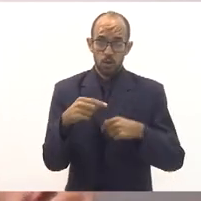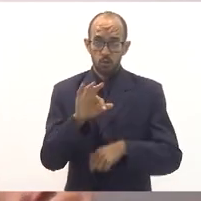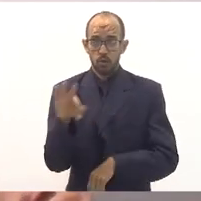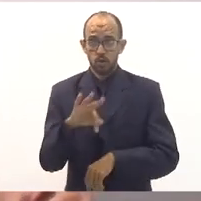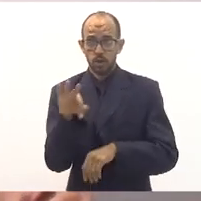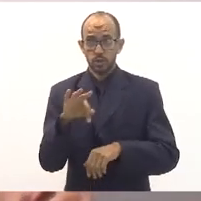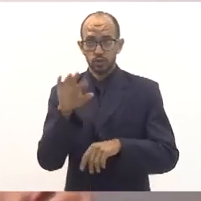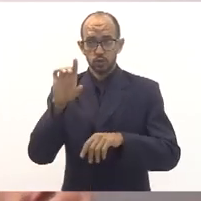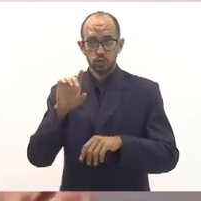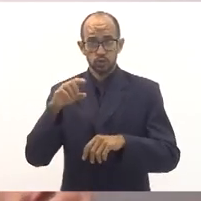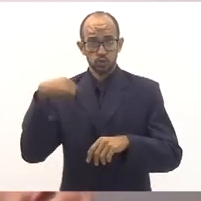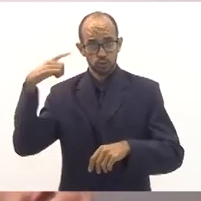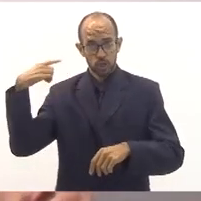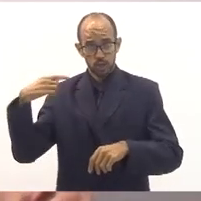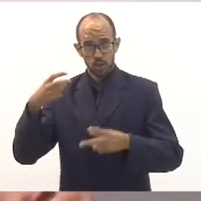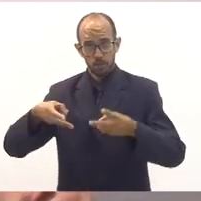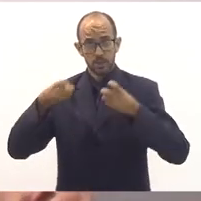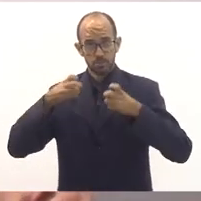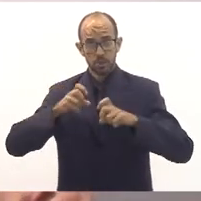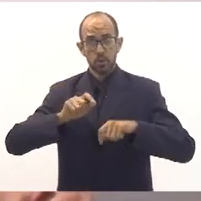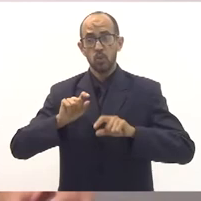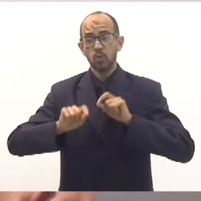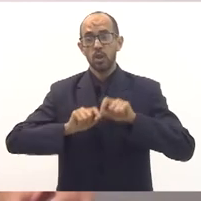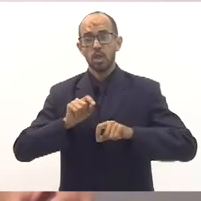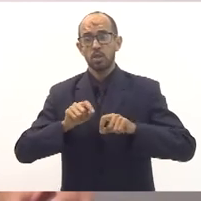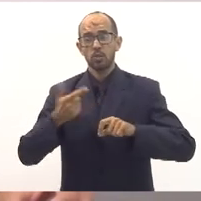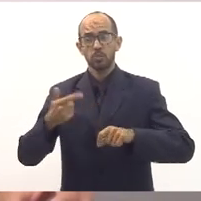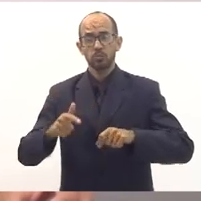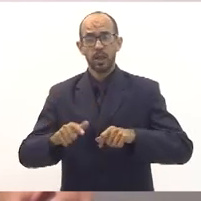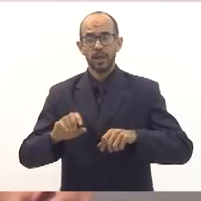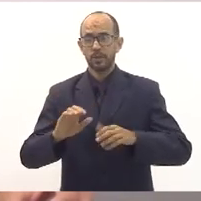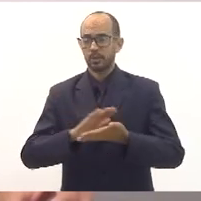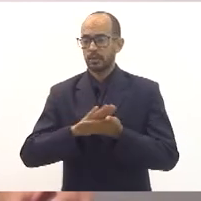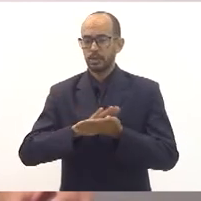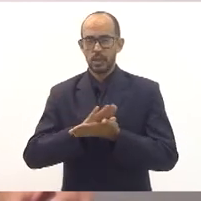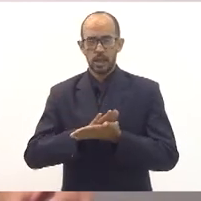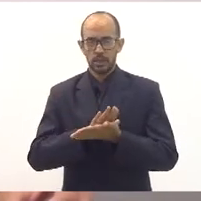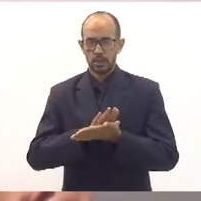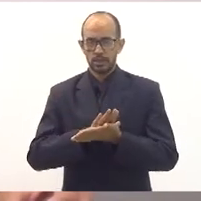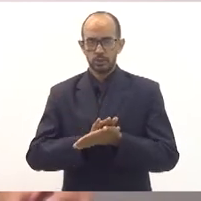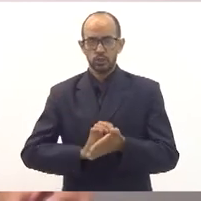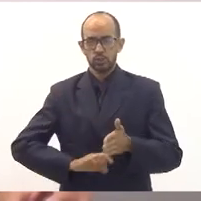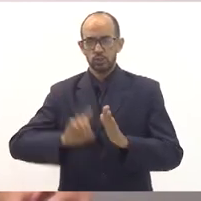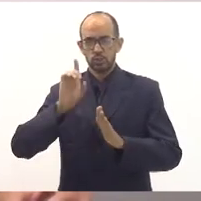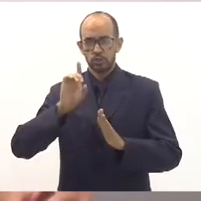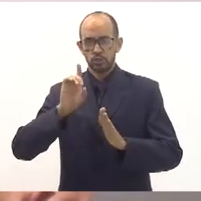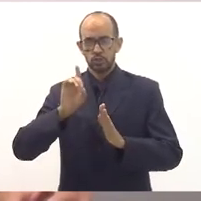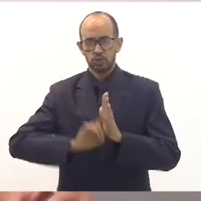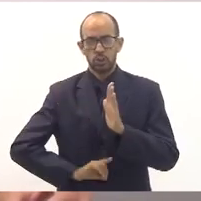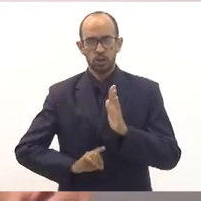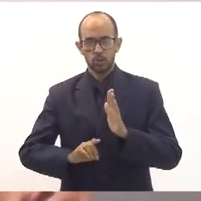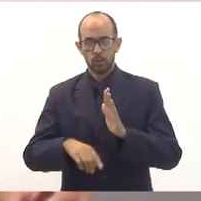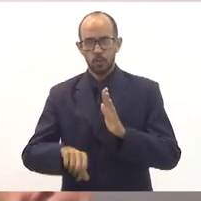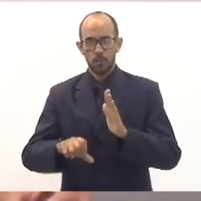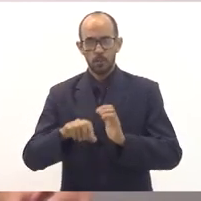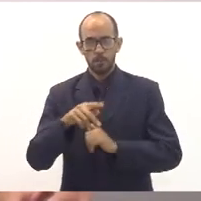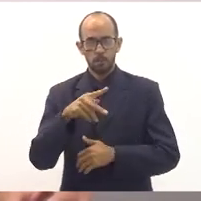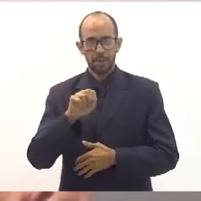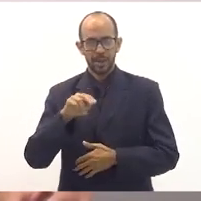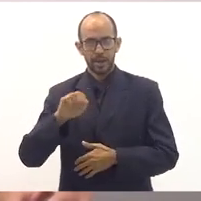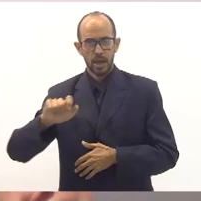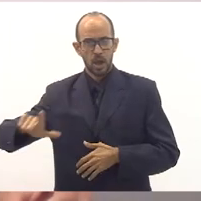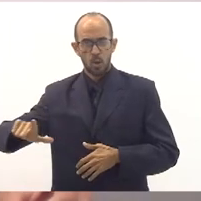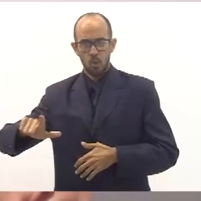Perceber o que não tem nada de Direito Penal da Ciência da normatividade do Direito Penal do